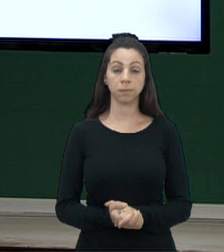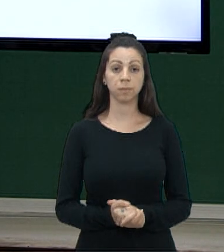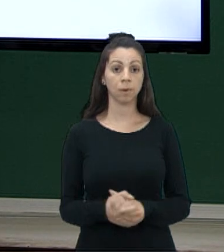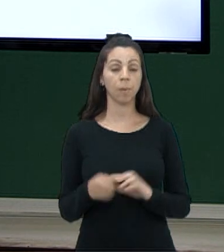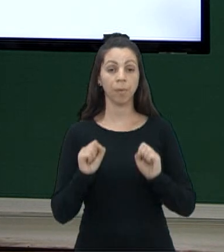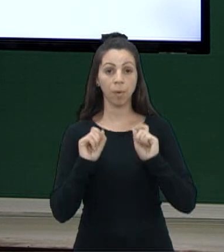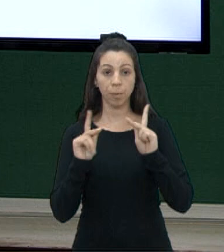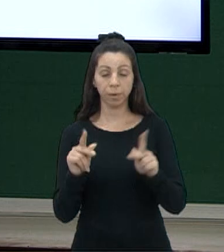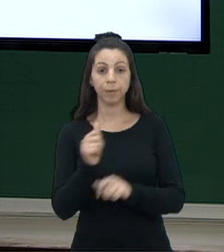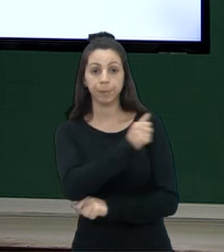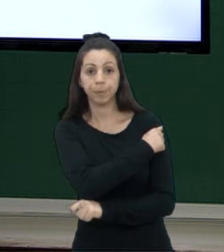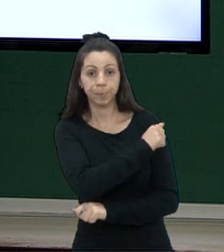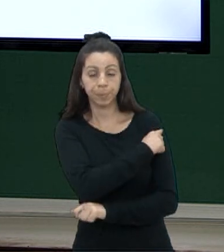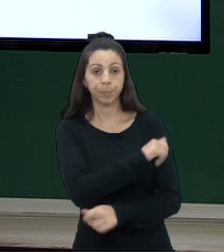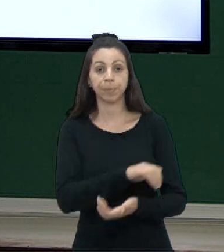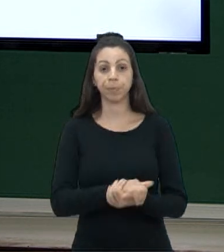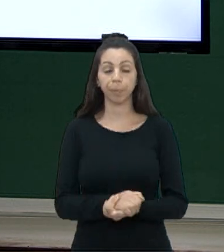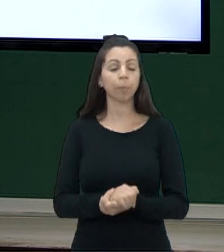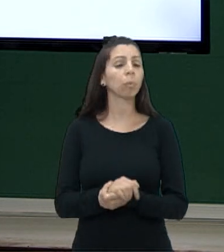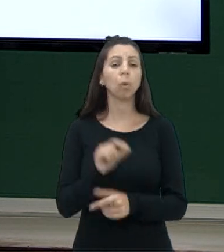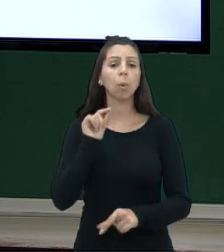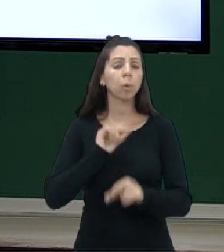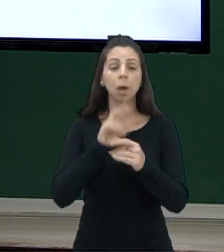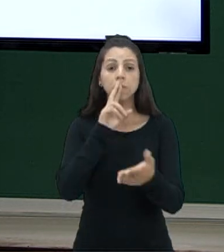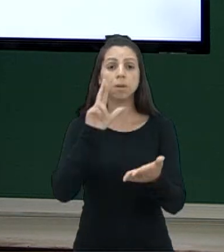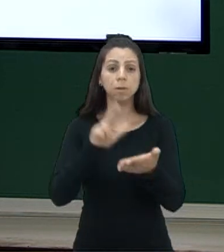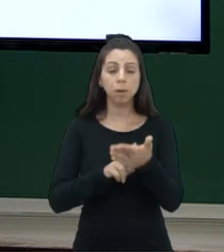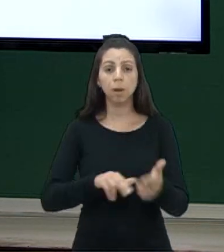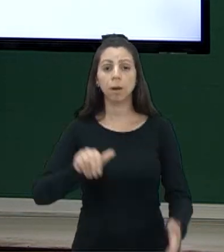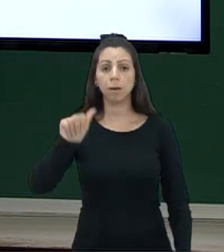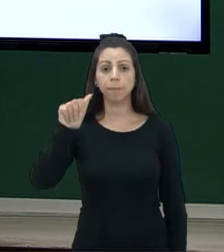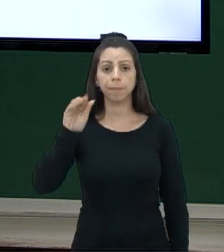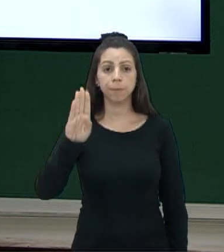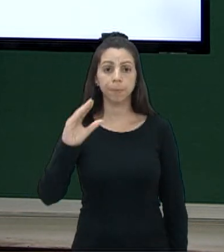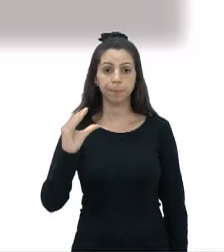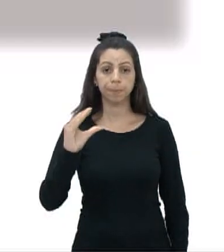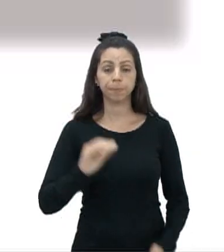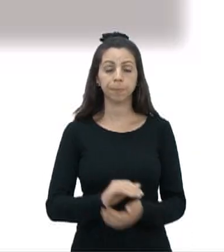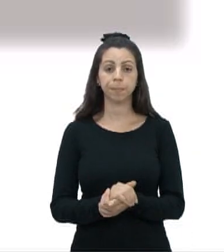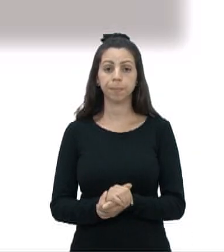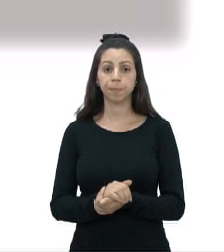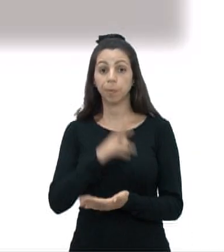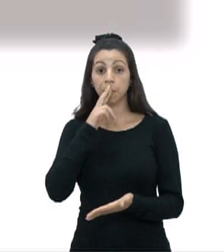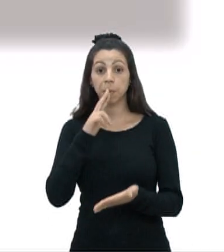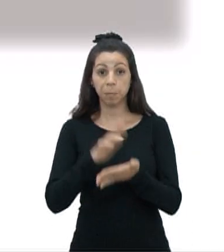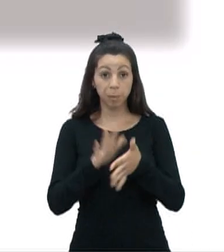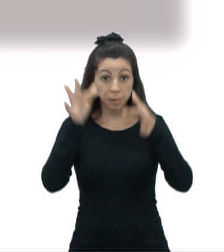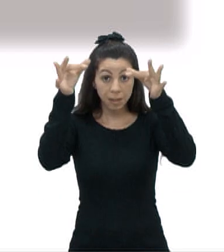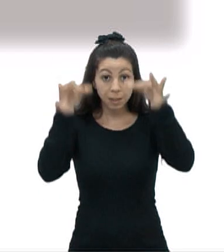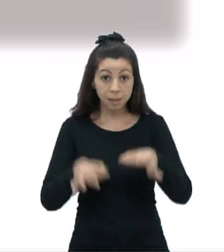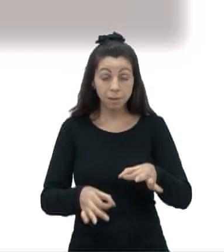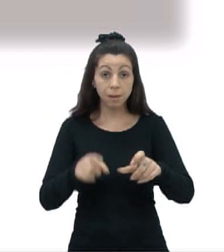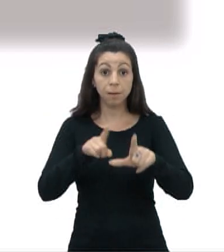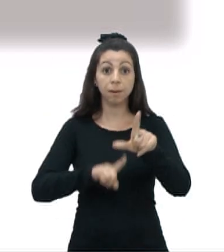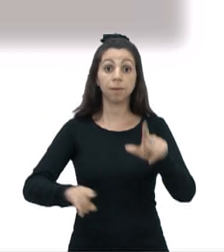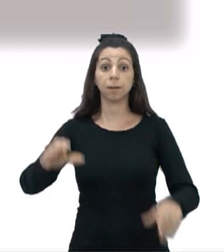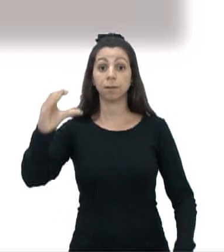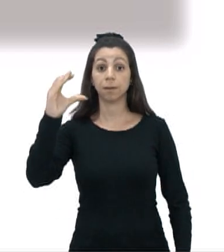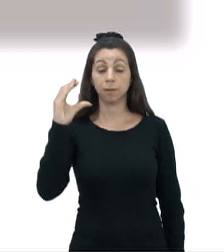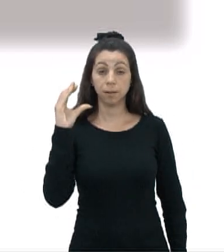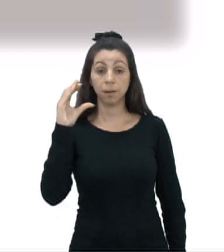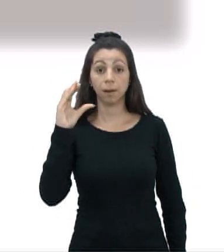Muito bem, estudante. Então, o que você marcou? Letra A, letra B ou letra C? A resposta certa é letra C,